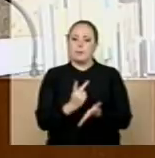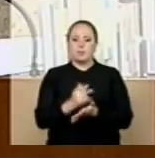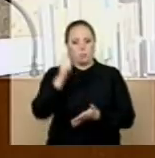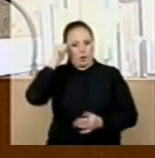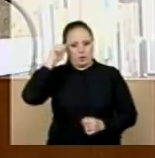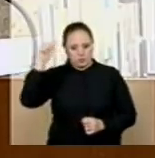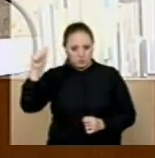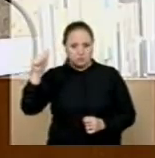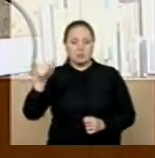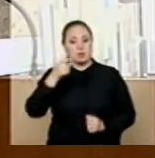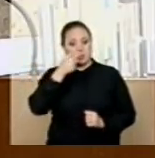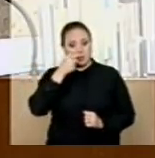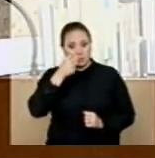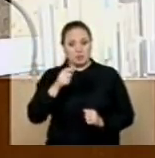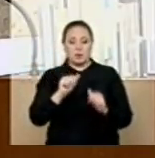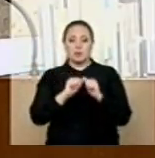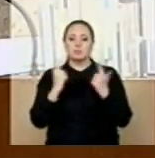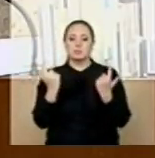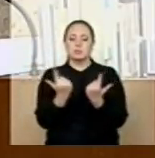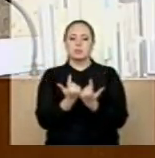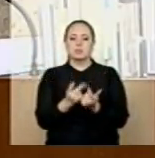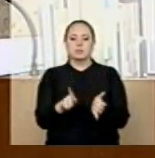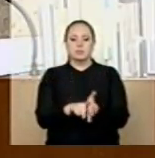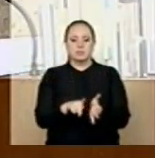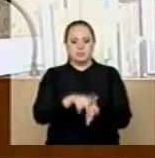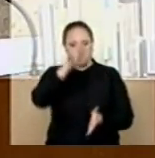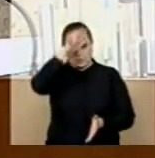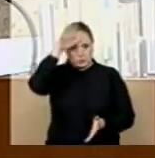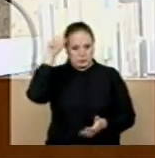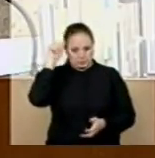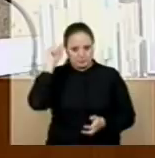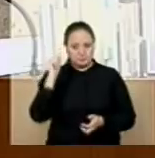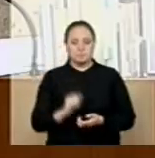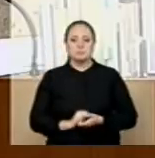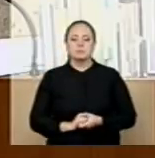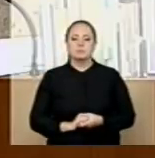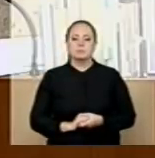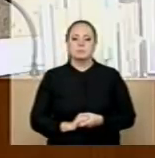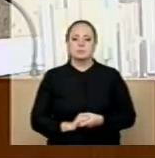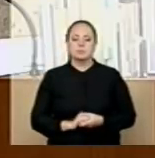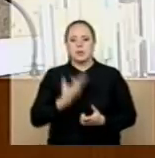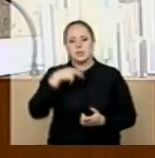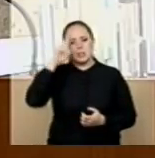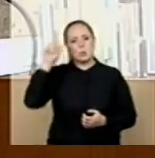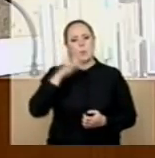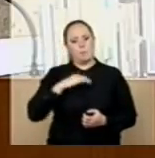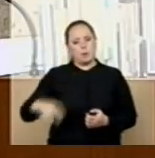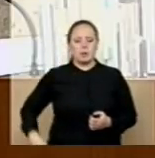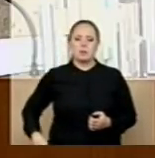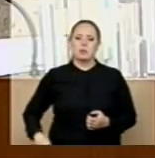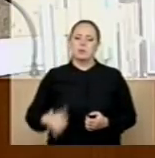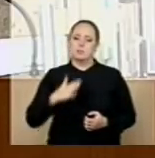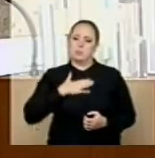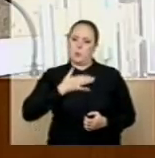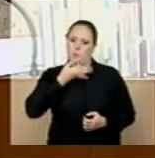interessada, Assembleia Legislativa do Estado do Mato Grosso. Senhores ministros, eu sugiro, e se estiverem